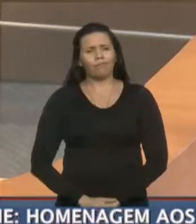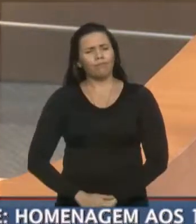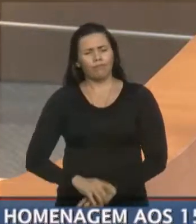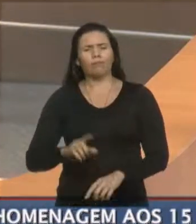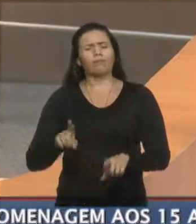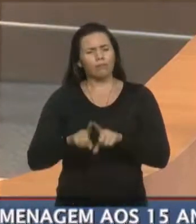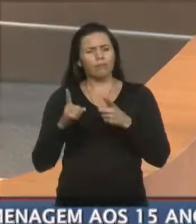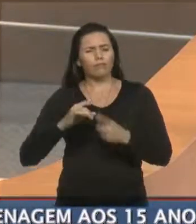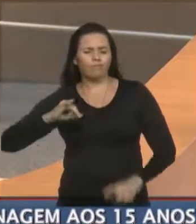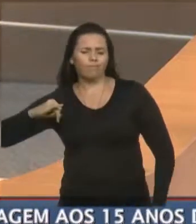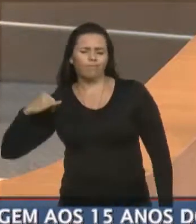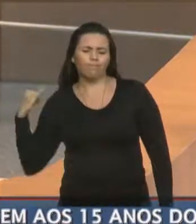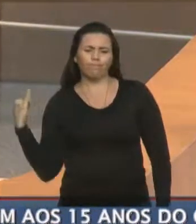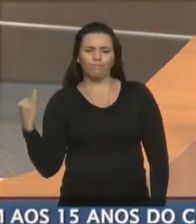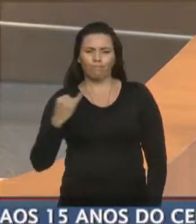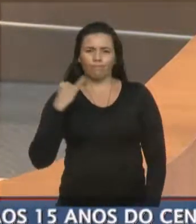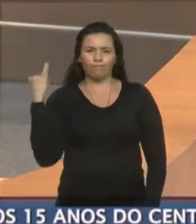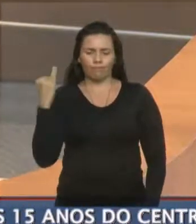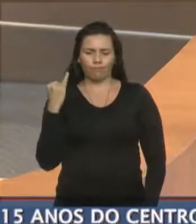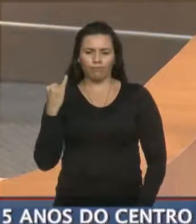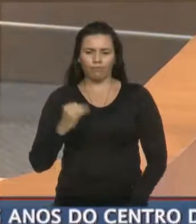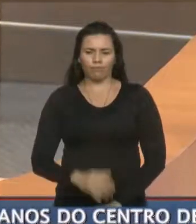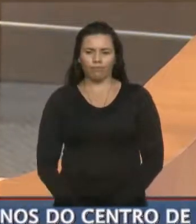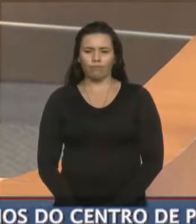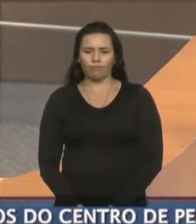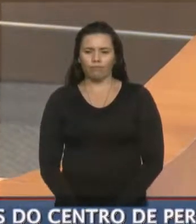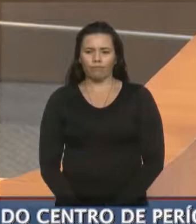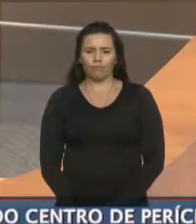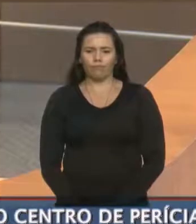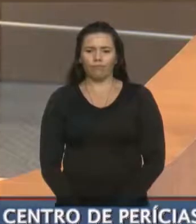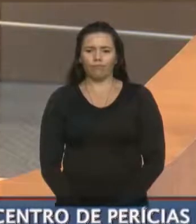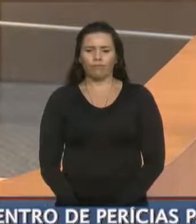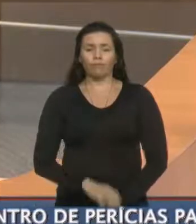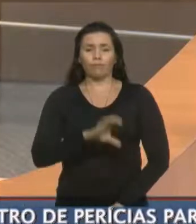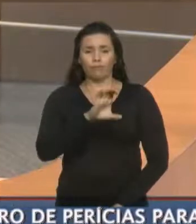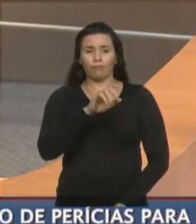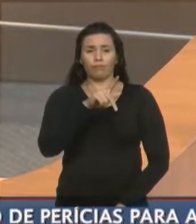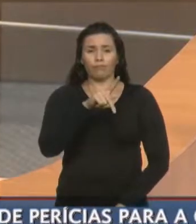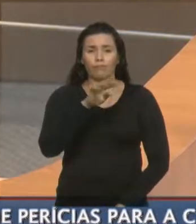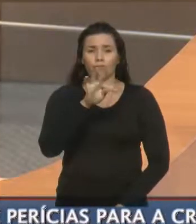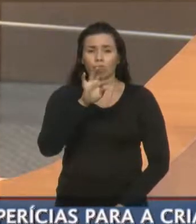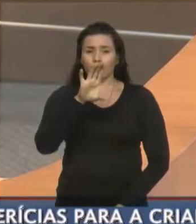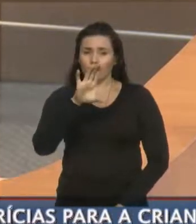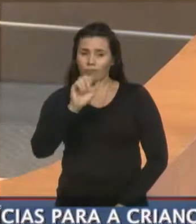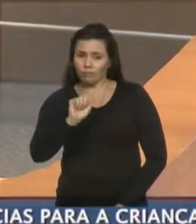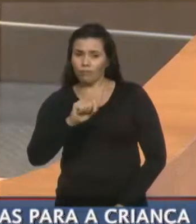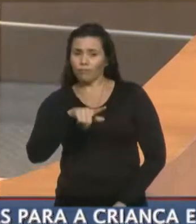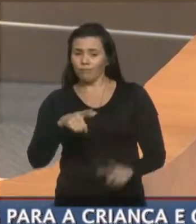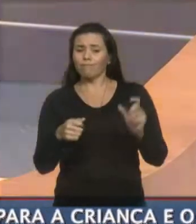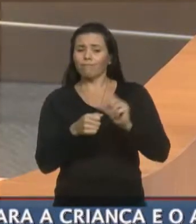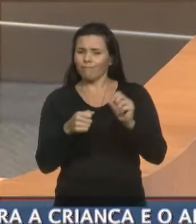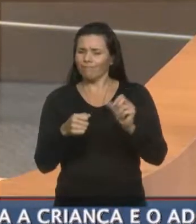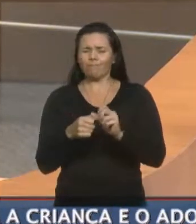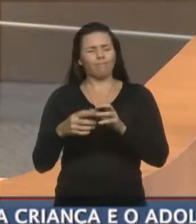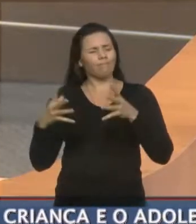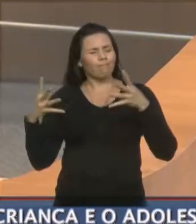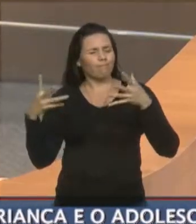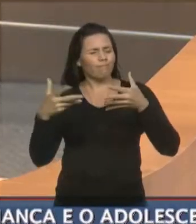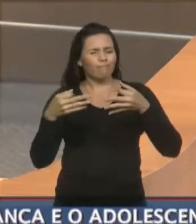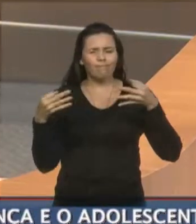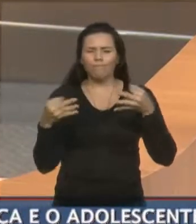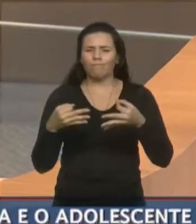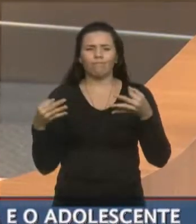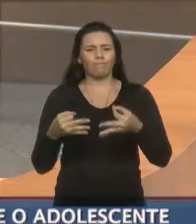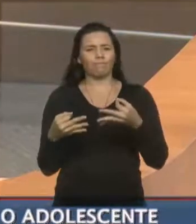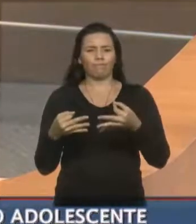importância, que vem sendo desempenhado com maestria, com eficiência, em nosso estado há 15 anos.